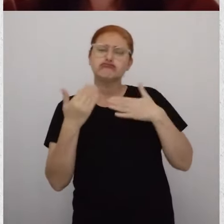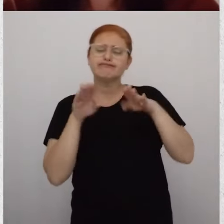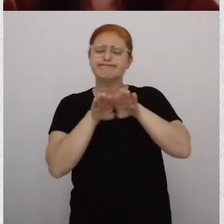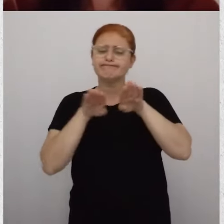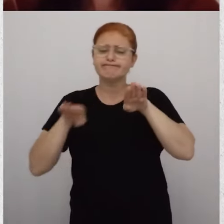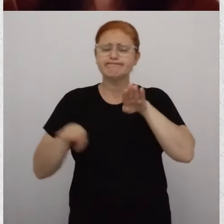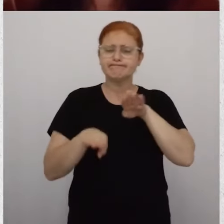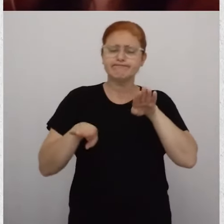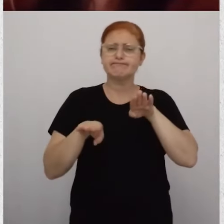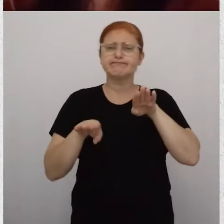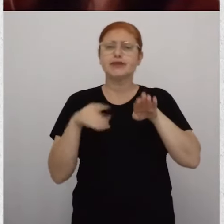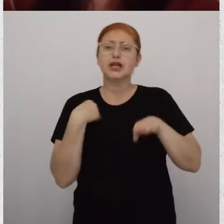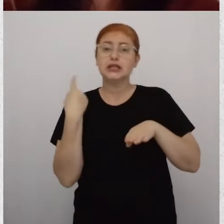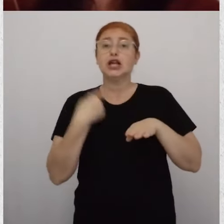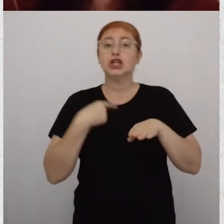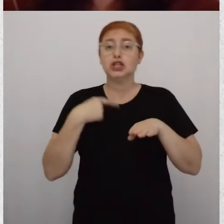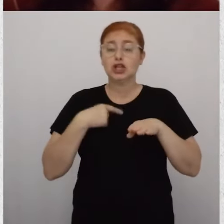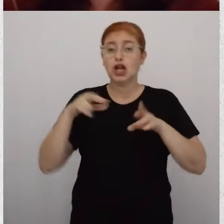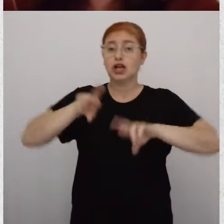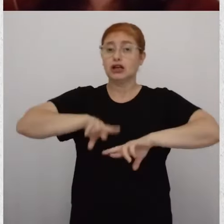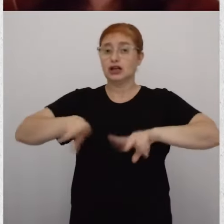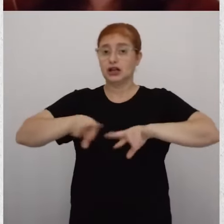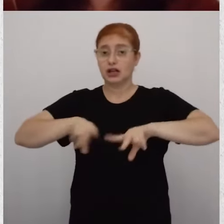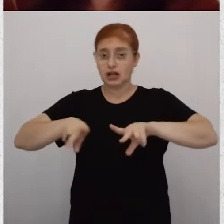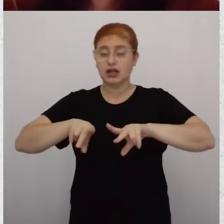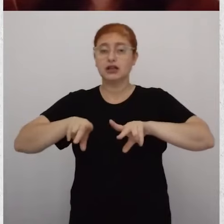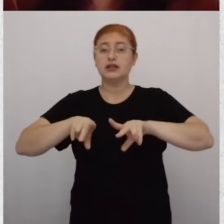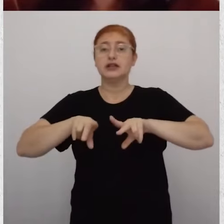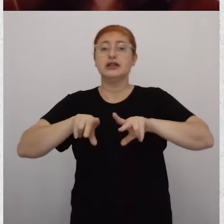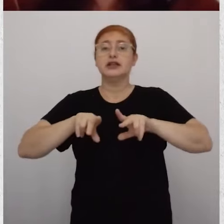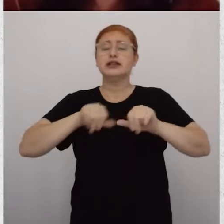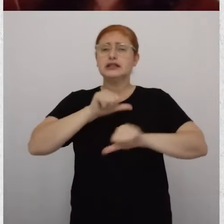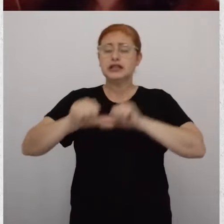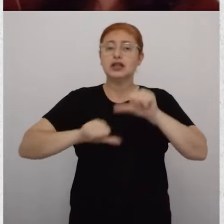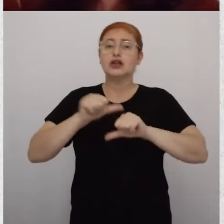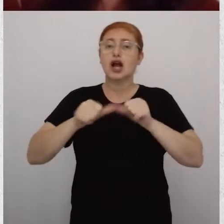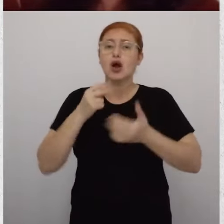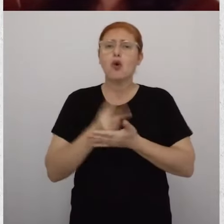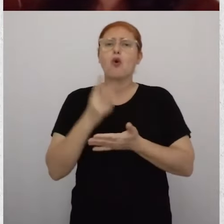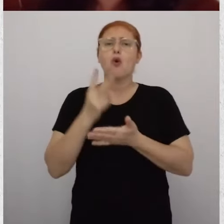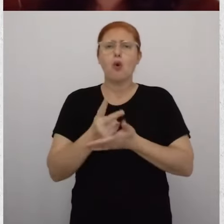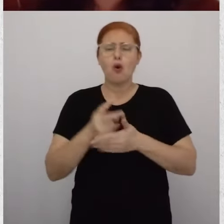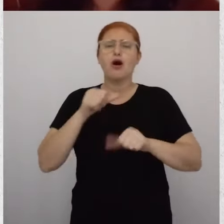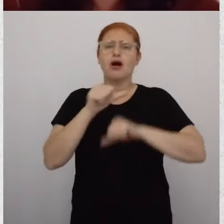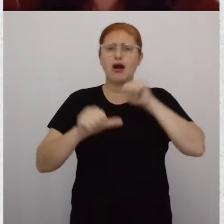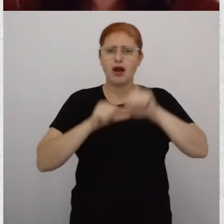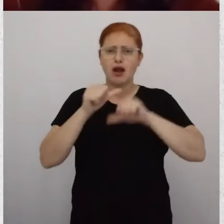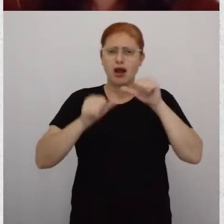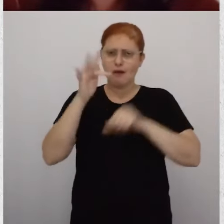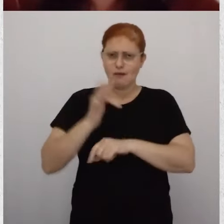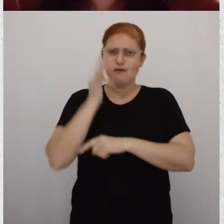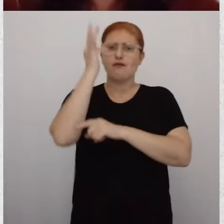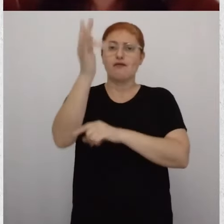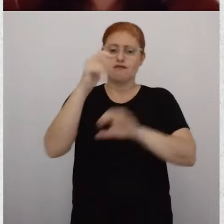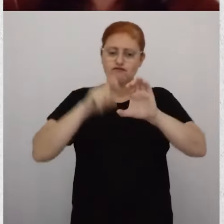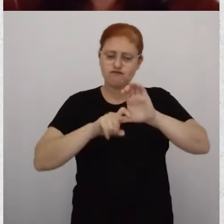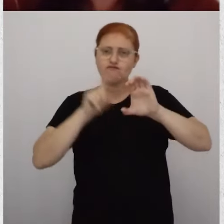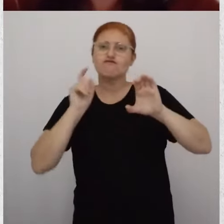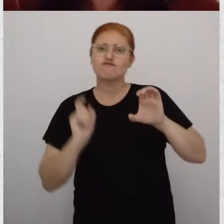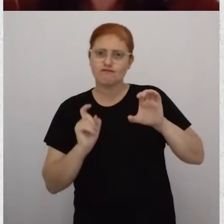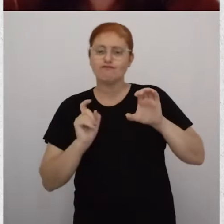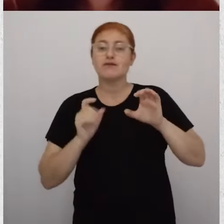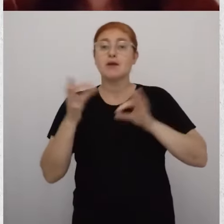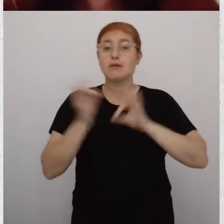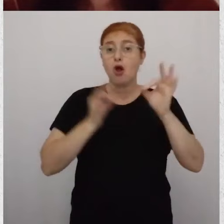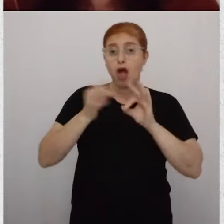nossas diferenças. E se reinventar. E continuar reinventando um horizonte de emancipação, assim, de